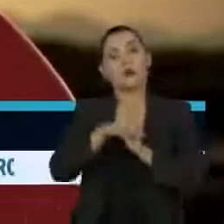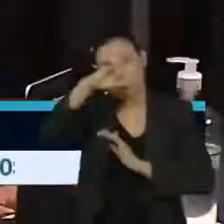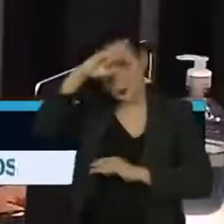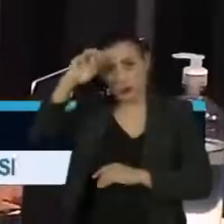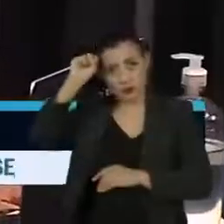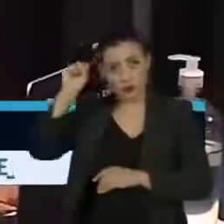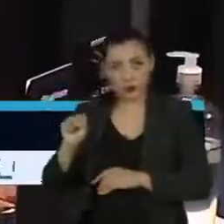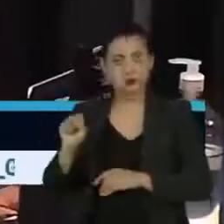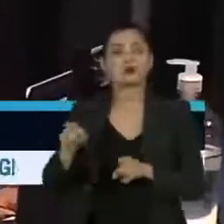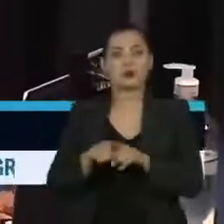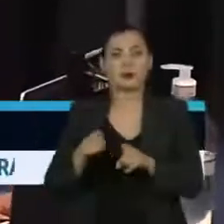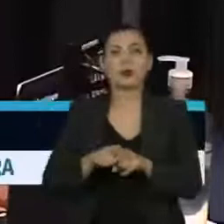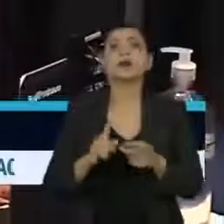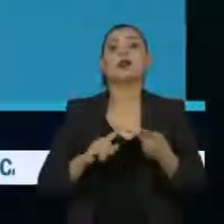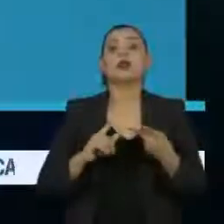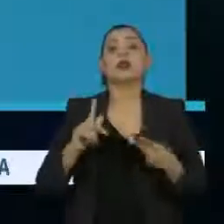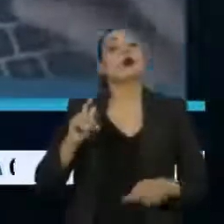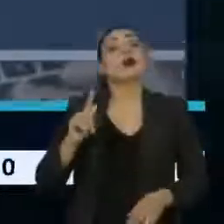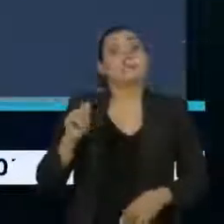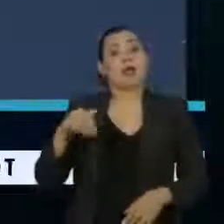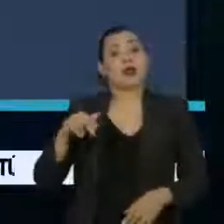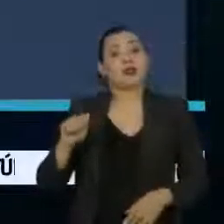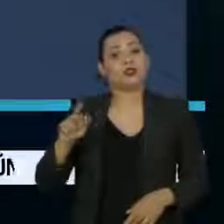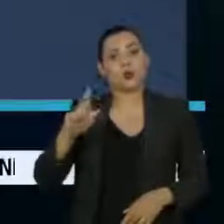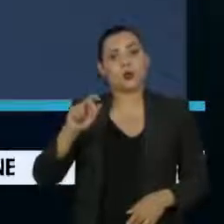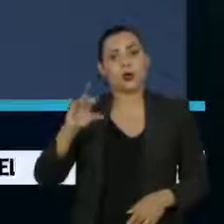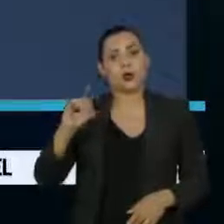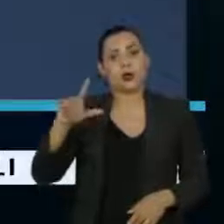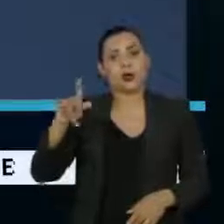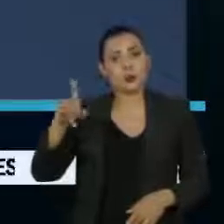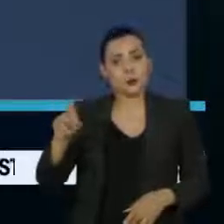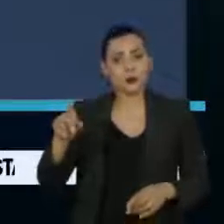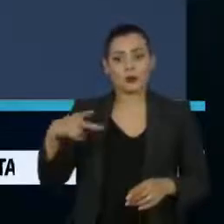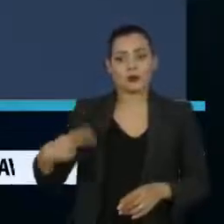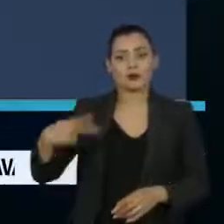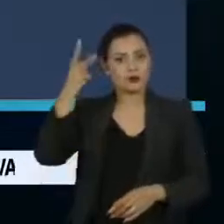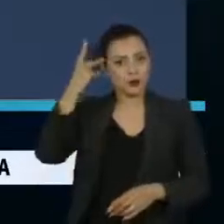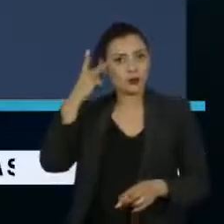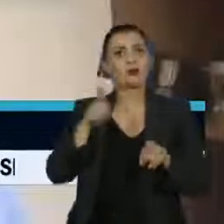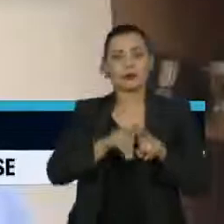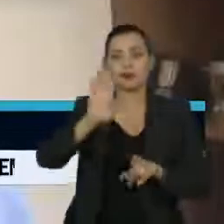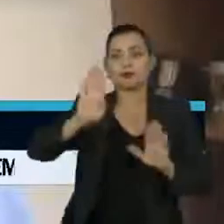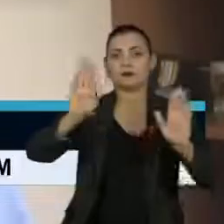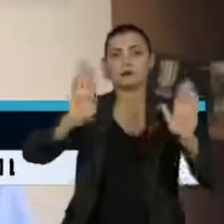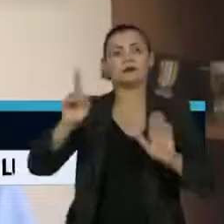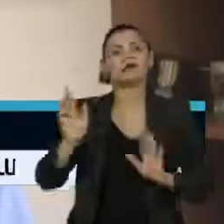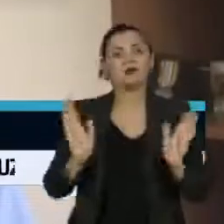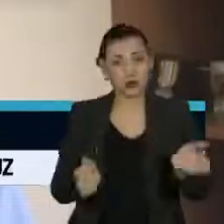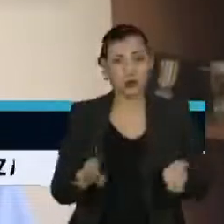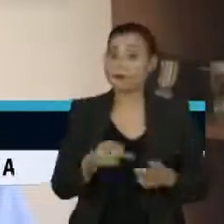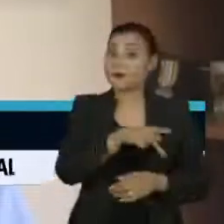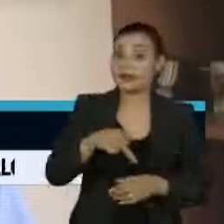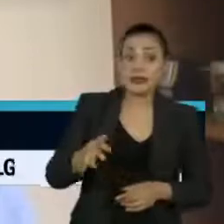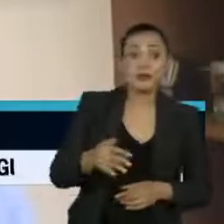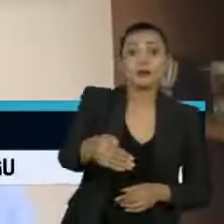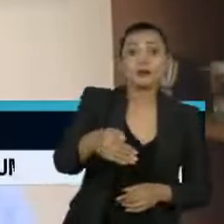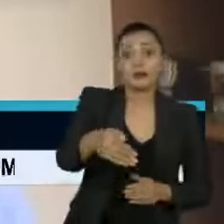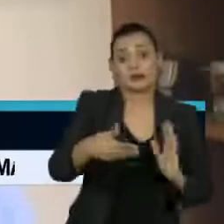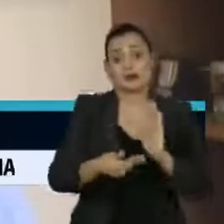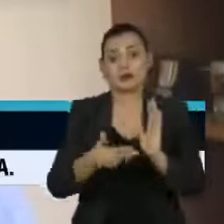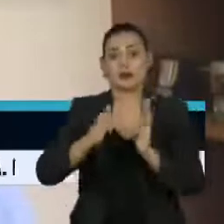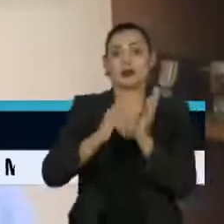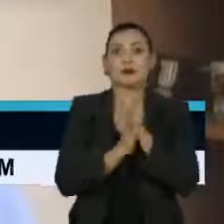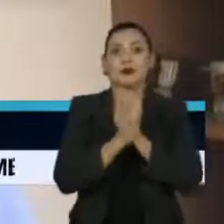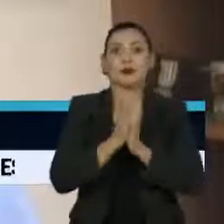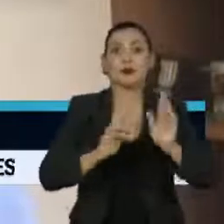por fora. O senador Major Olímpio, do PSL de São Paulo, também já lançou a candidatura. O próximo presidente, seja da Câmara como do